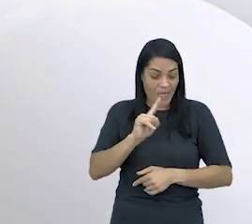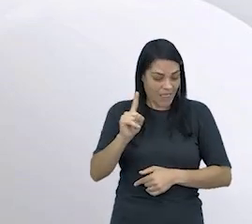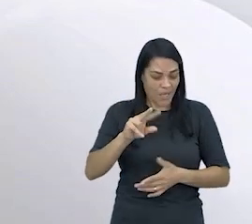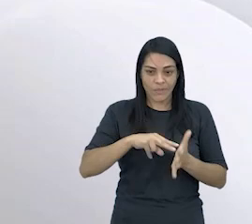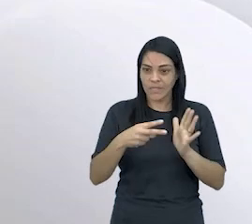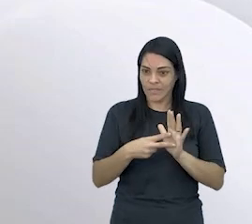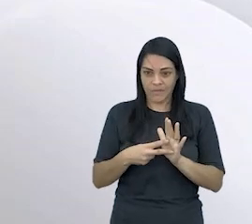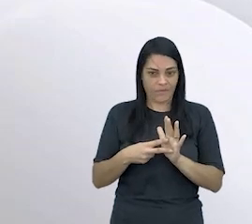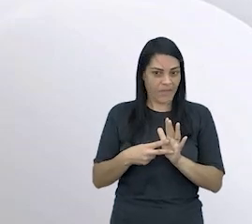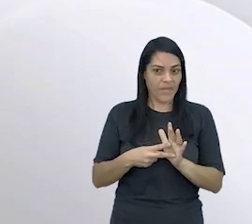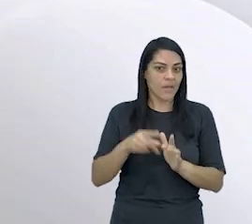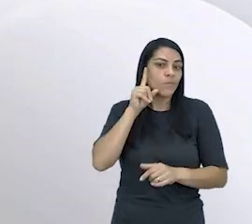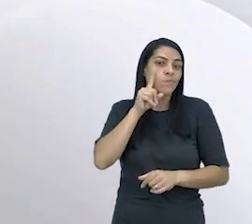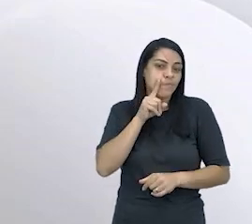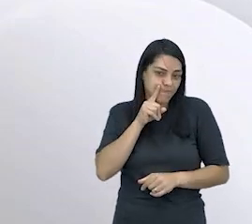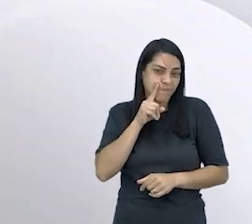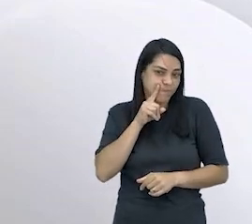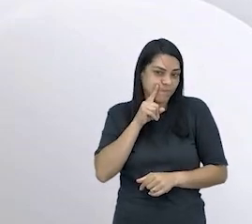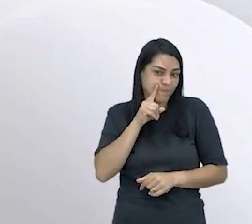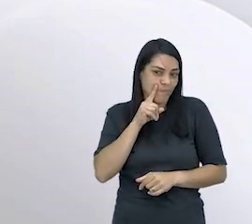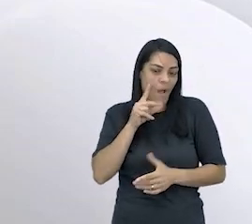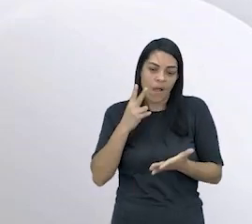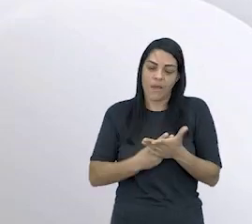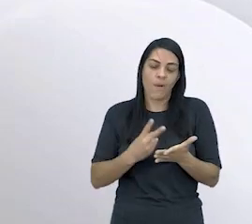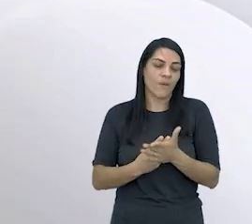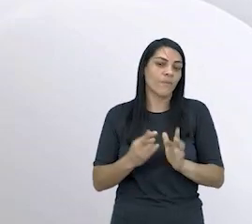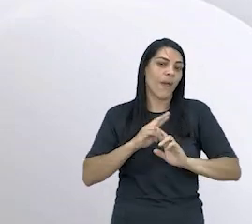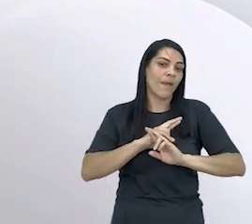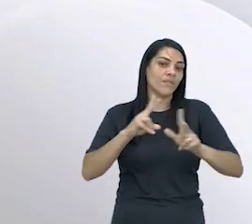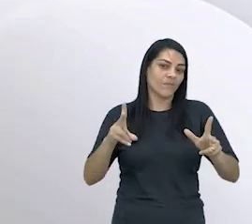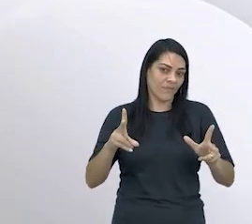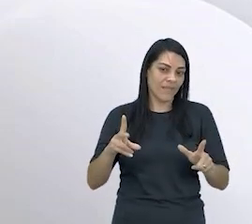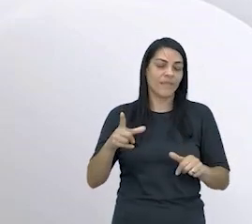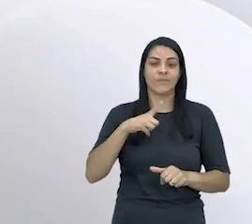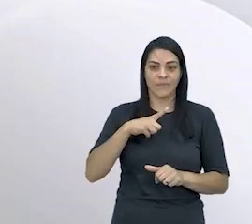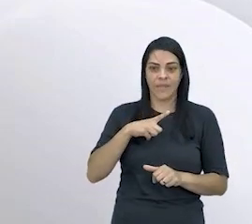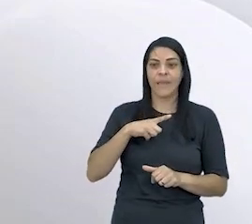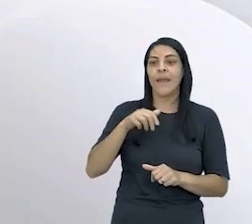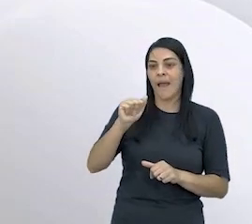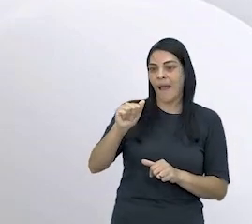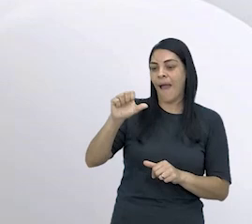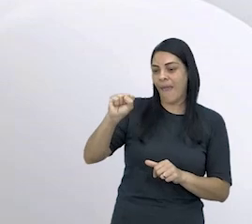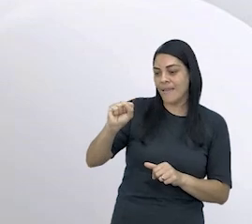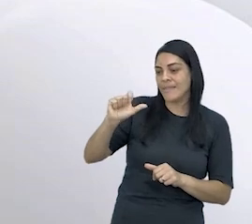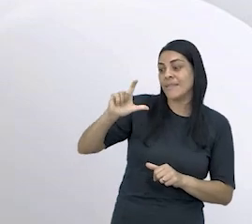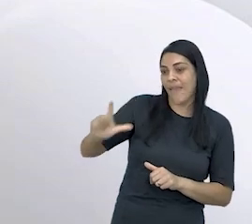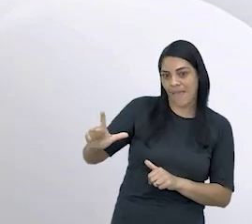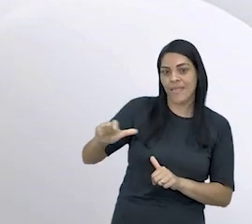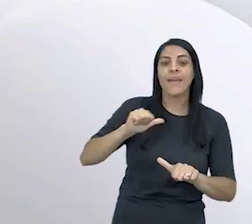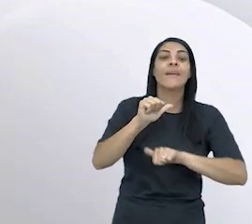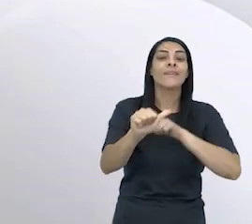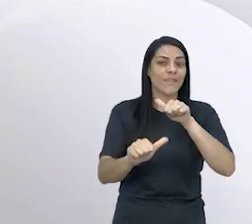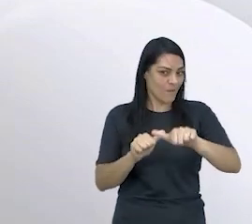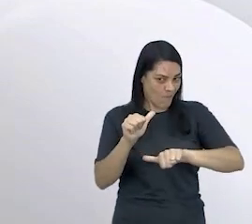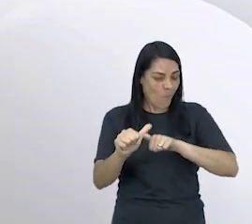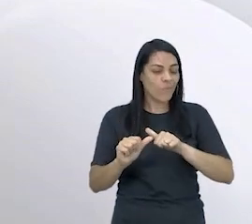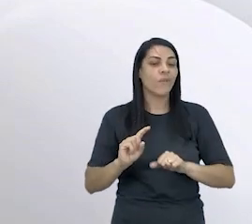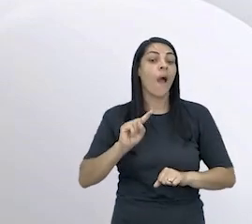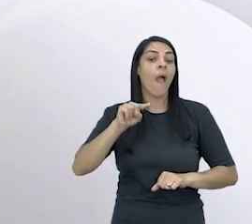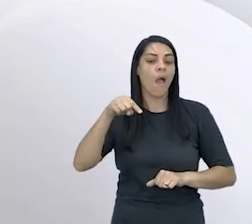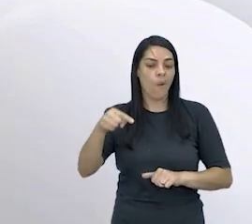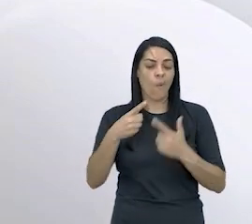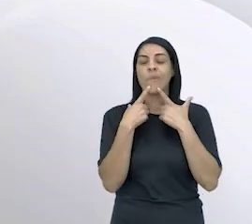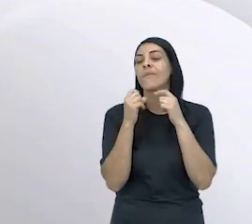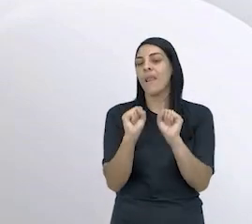Estados Unidos os sinais sejam o mesmo dessa língua. Então, eles têm a língua americana de sinal. Exatamente. Que muda, né? Então, isso é